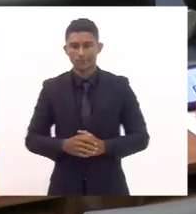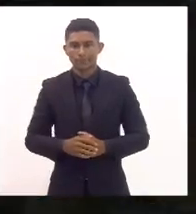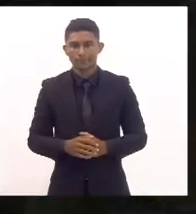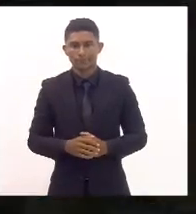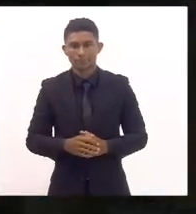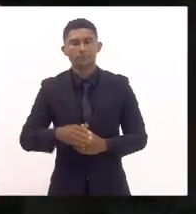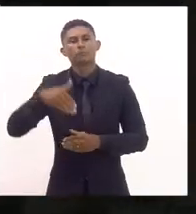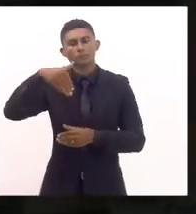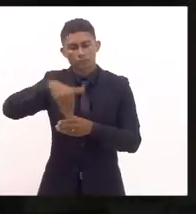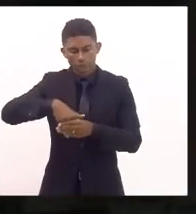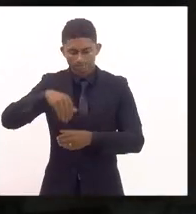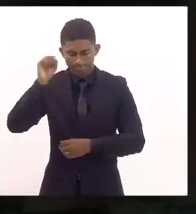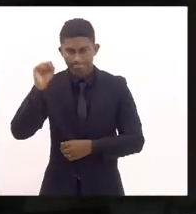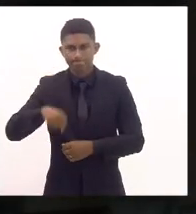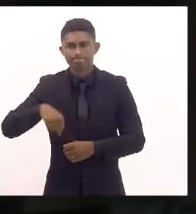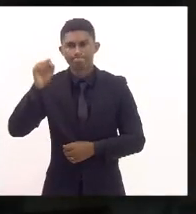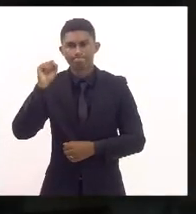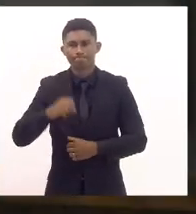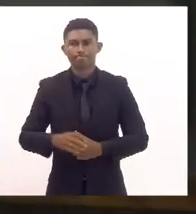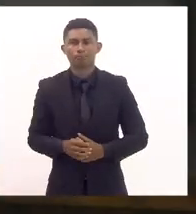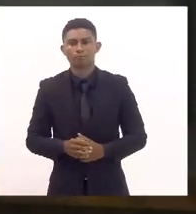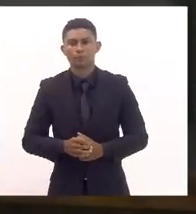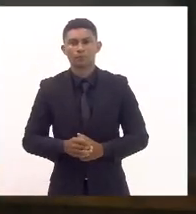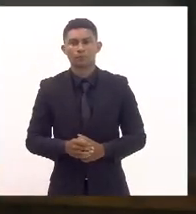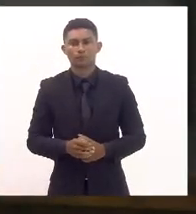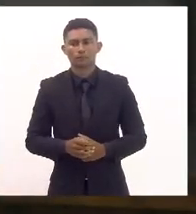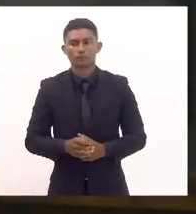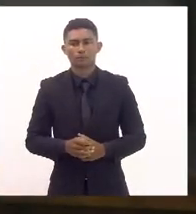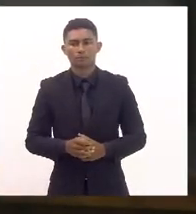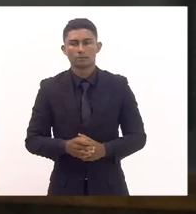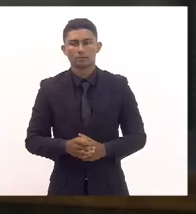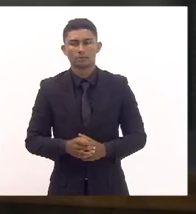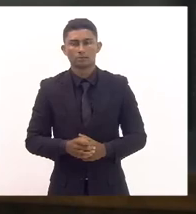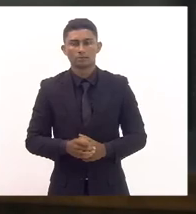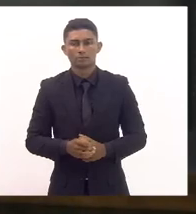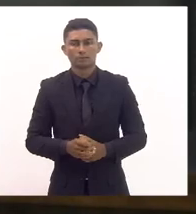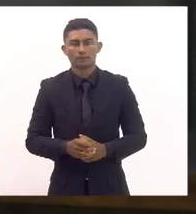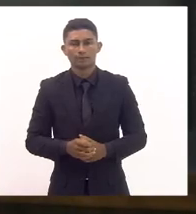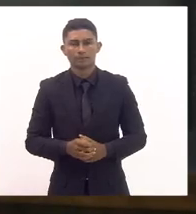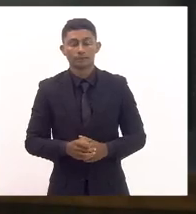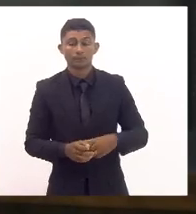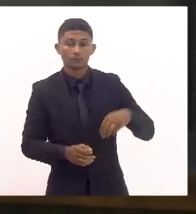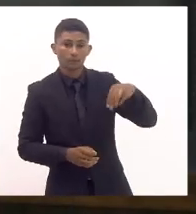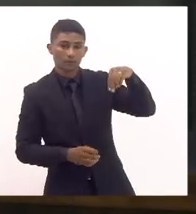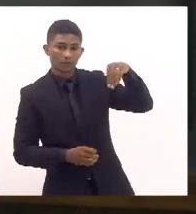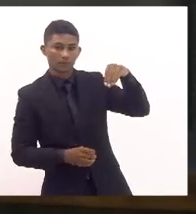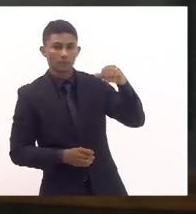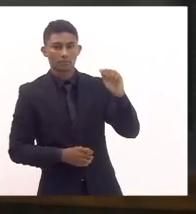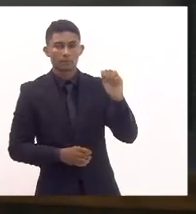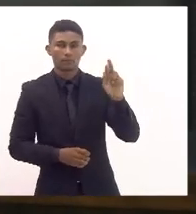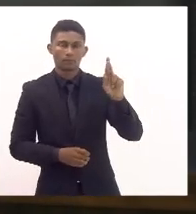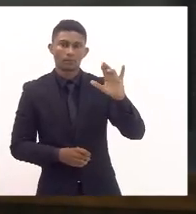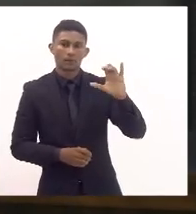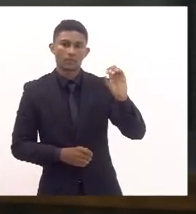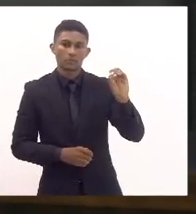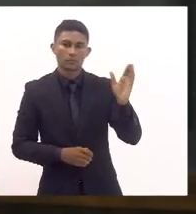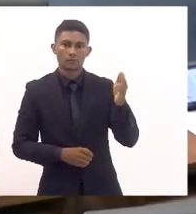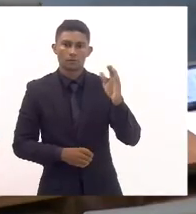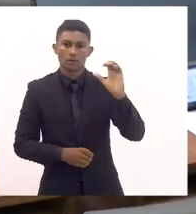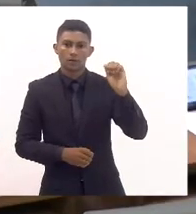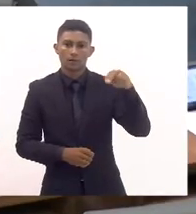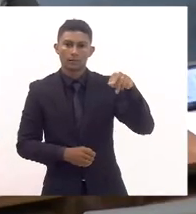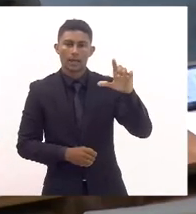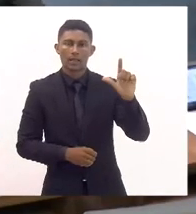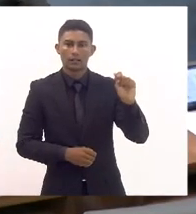Oi pode sim senhora seu presente o deputado Marcos canela Eu